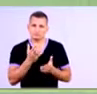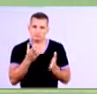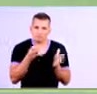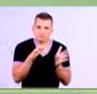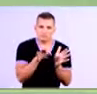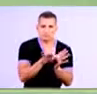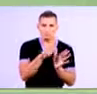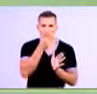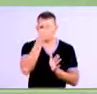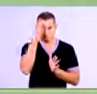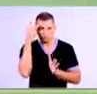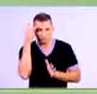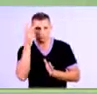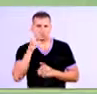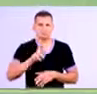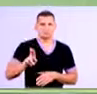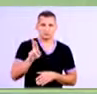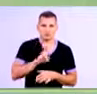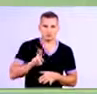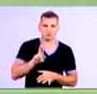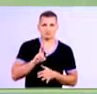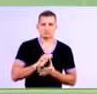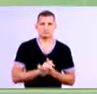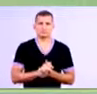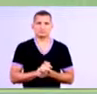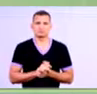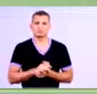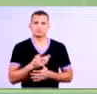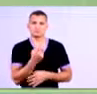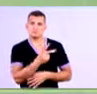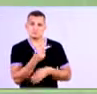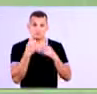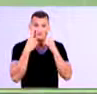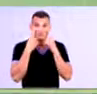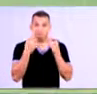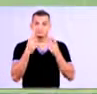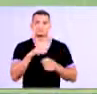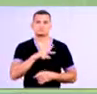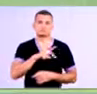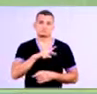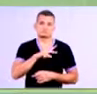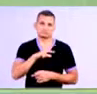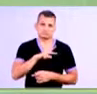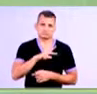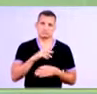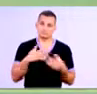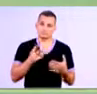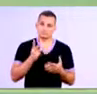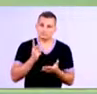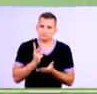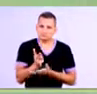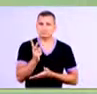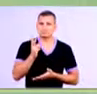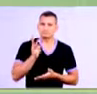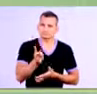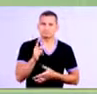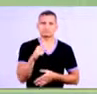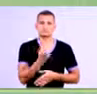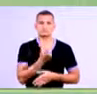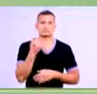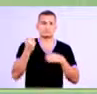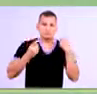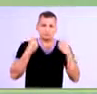clientes, usuários, considerando os seus interesses particulares. Então sempre a gente vai se preocupar